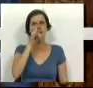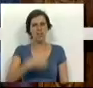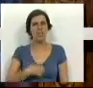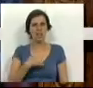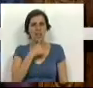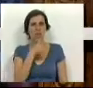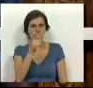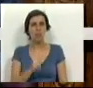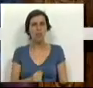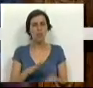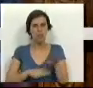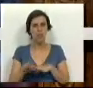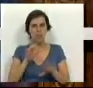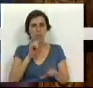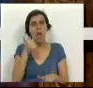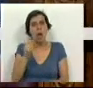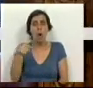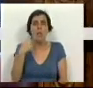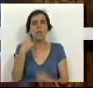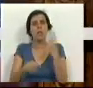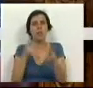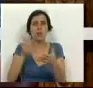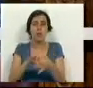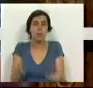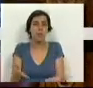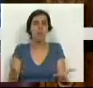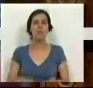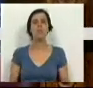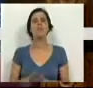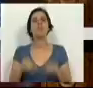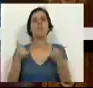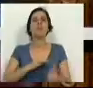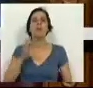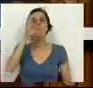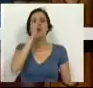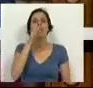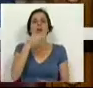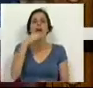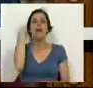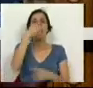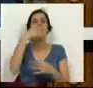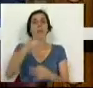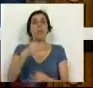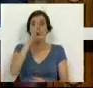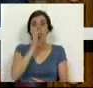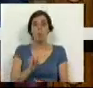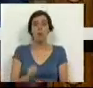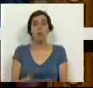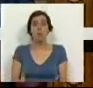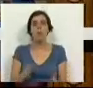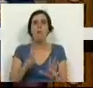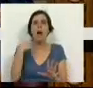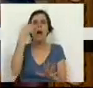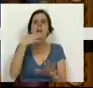sente-se à vontade para o fazer. Era bom que dissesse alguma coisa sobre isso. Depois, Sr. Ministro, falou-nos da credibilidade deste Governo, mas